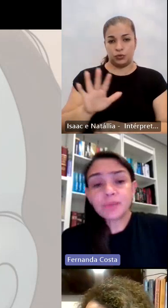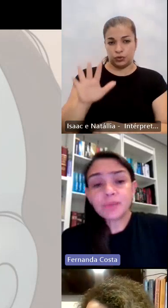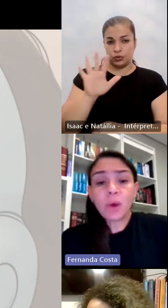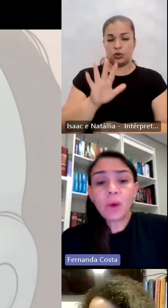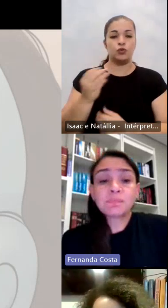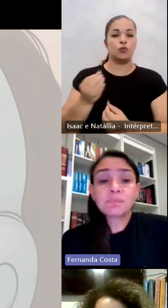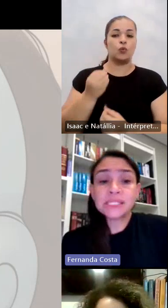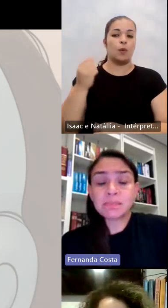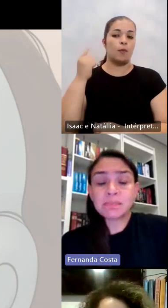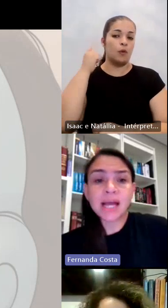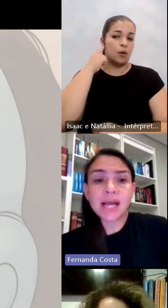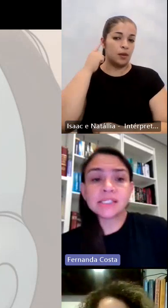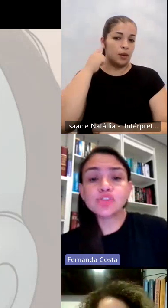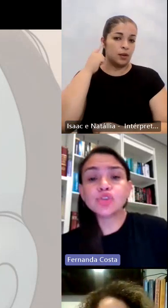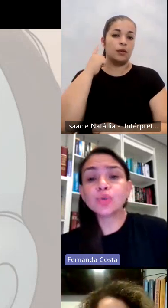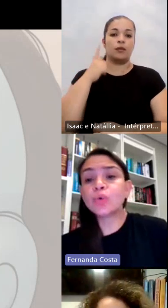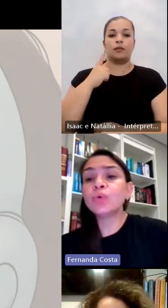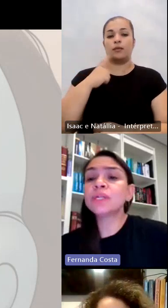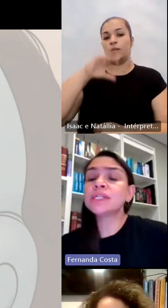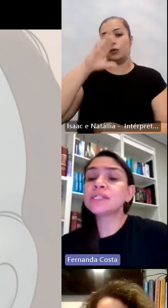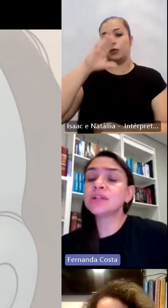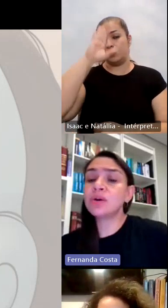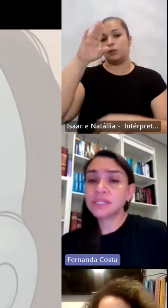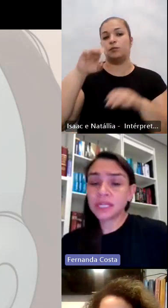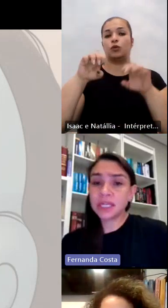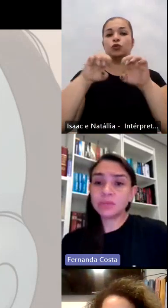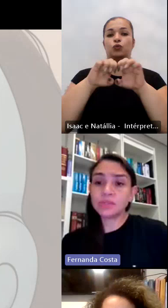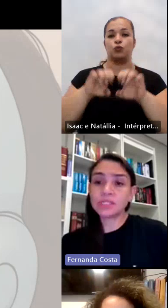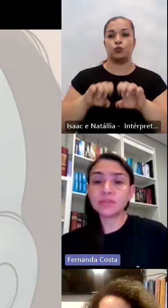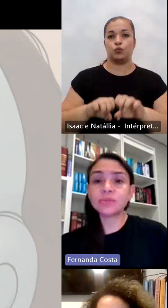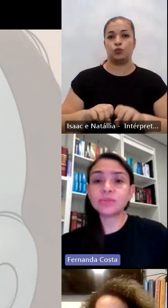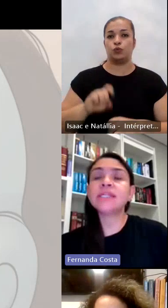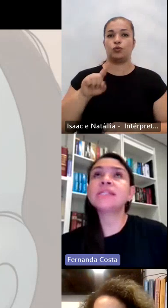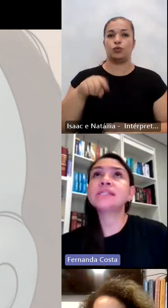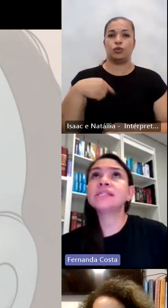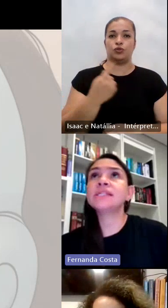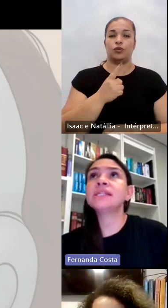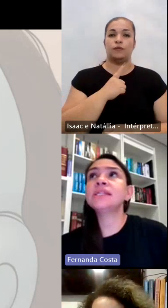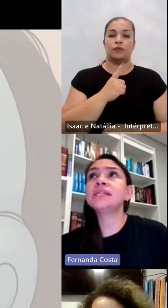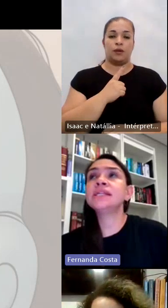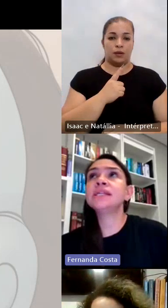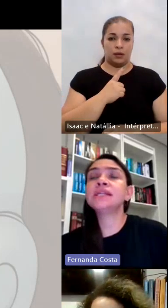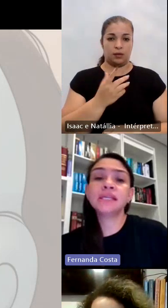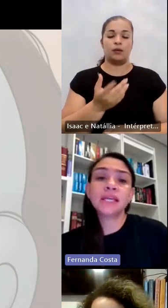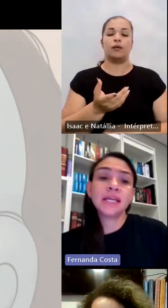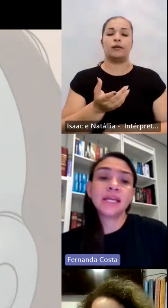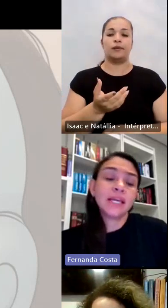orelha com as principais estruturas que nós temos dentro